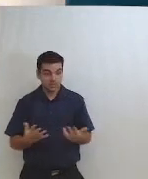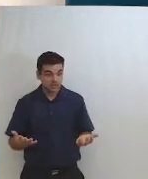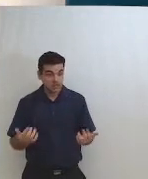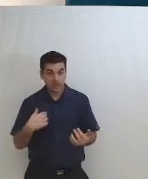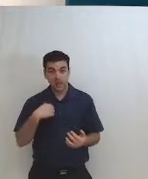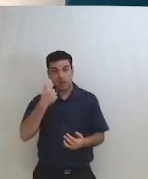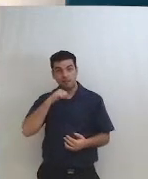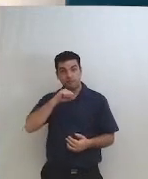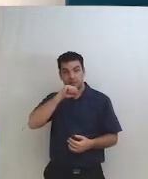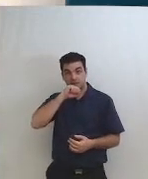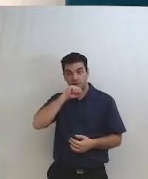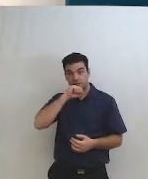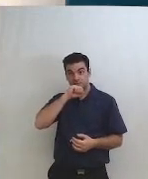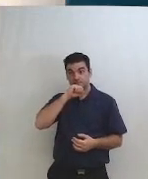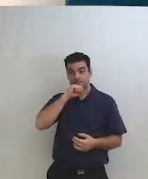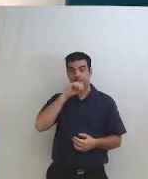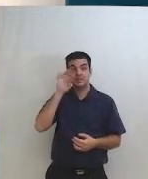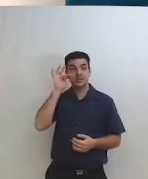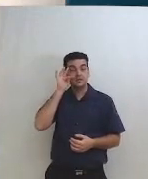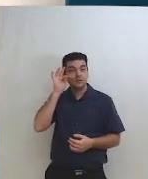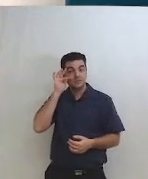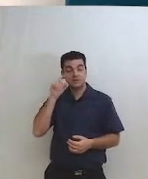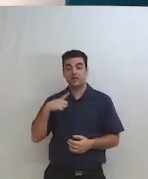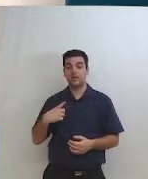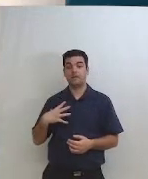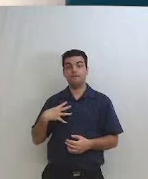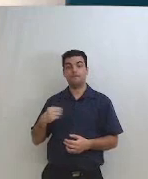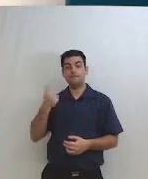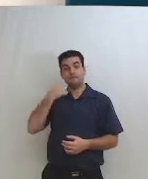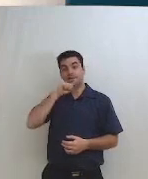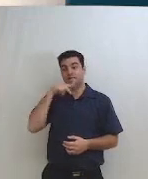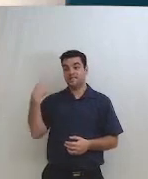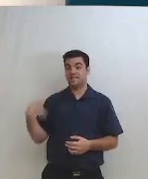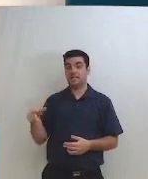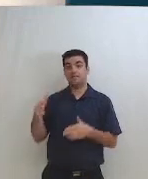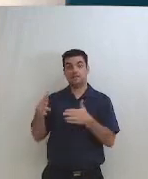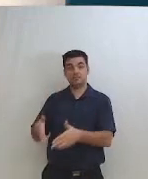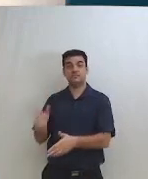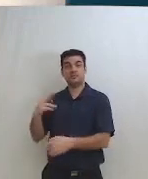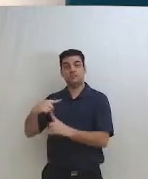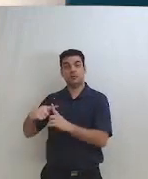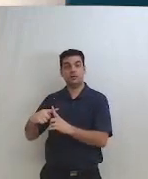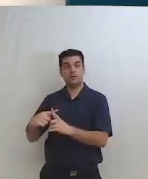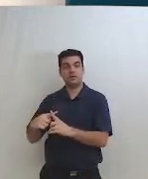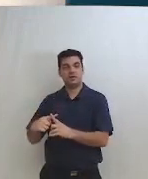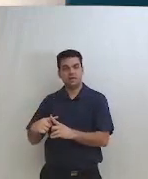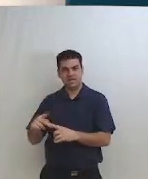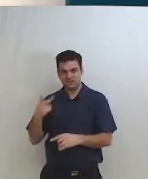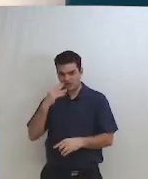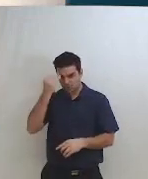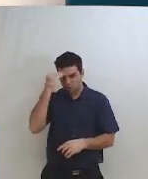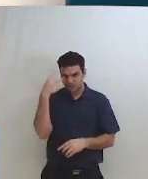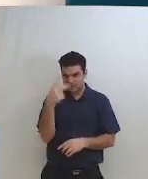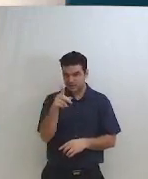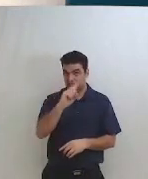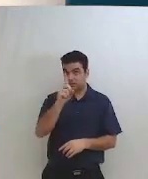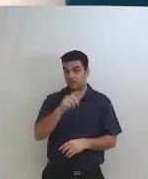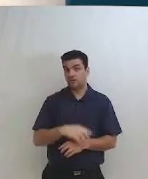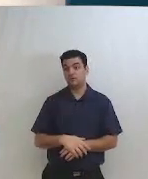testemunha de acusação, genitora da vítima, ela exclui a responsabilidade criminal com relação a Aderbal. Ela